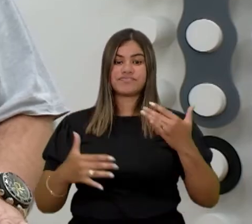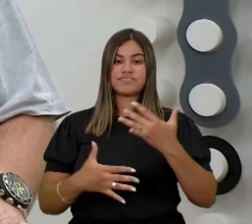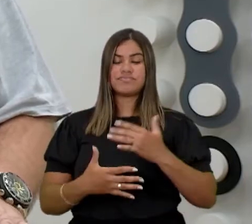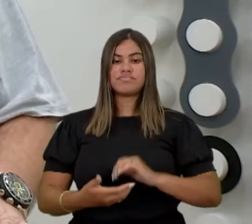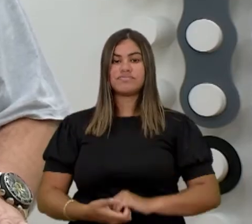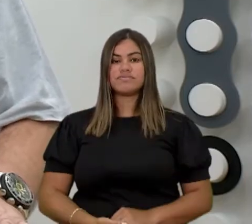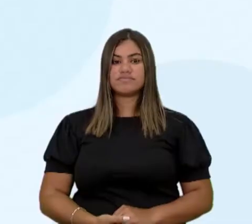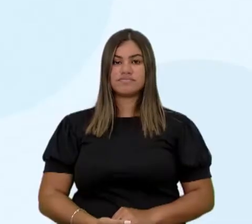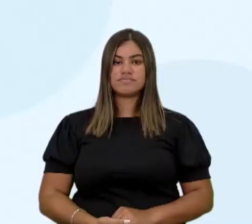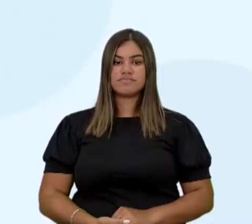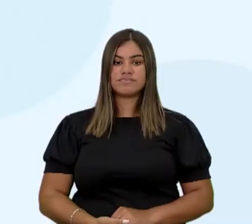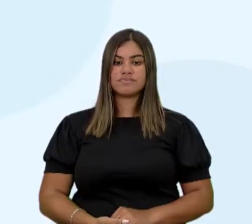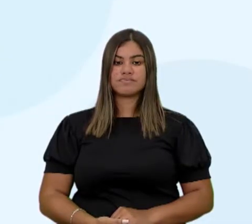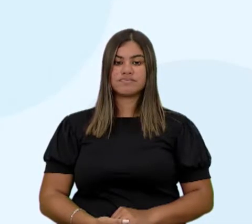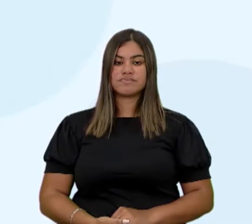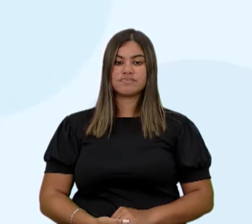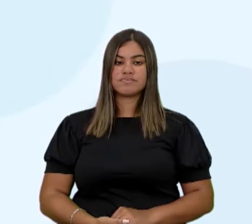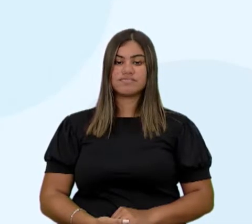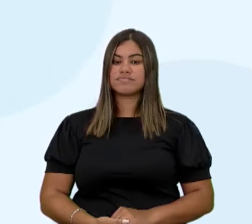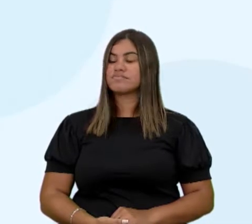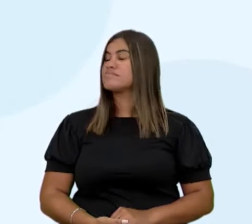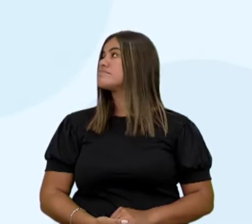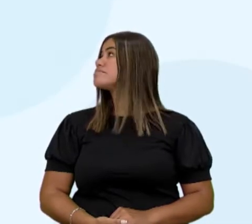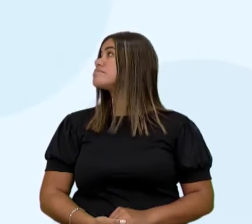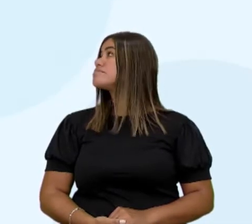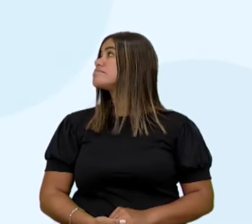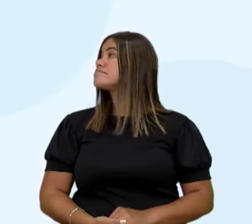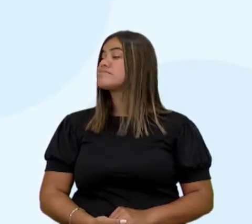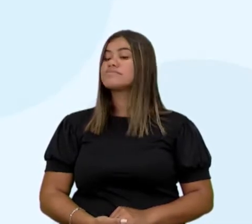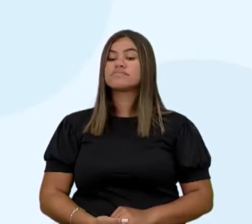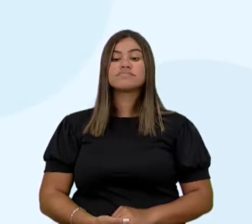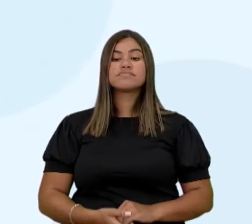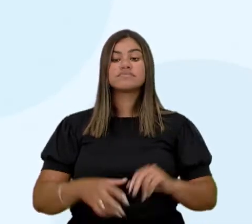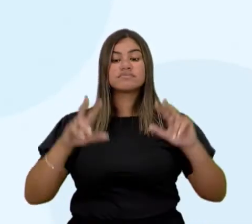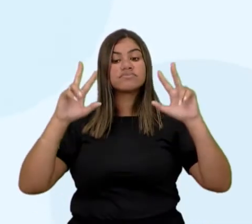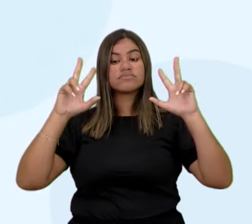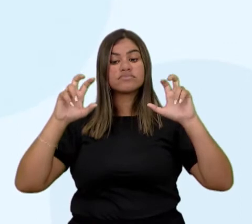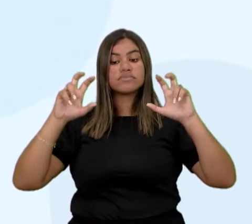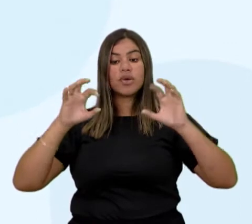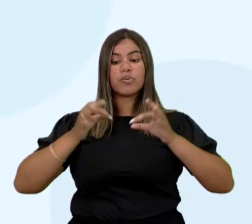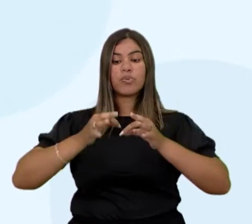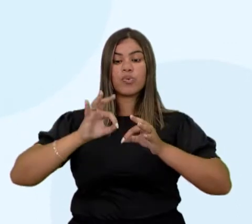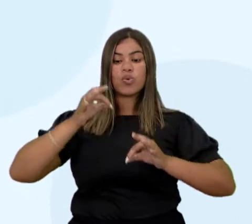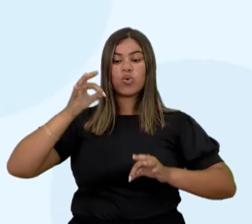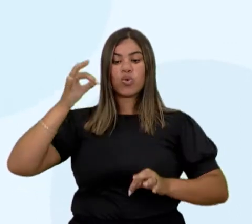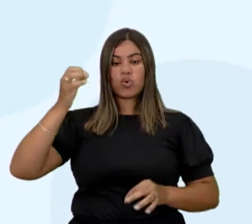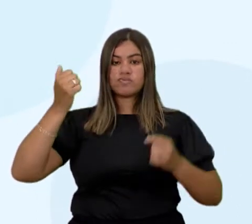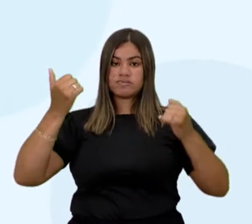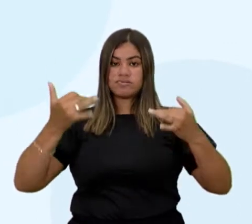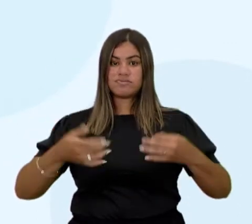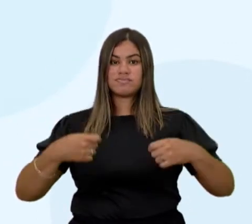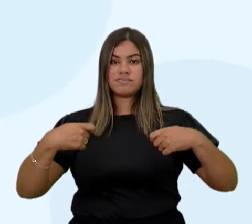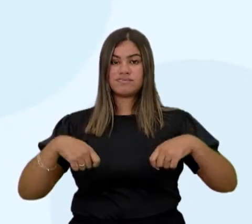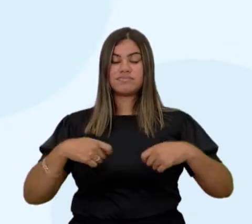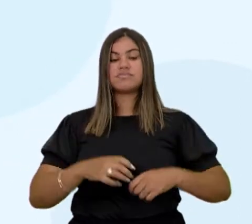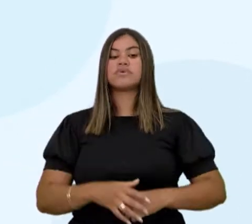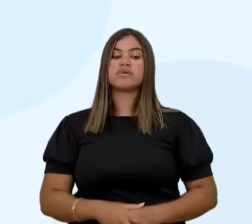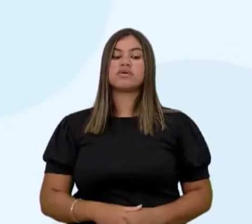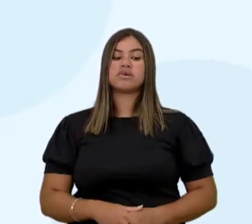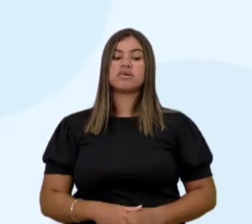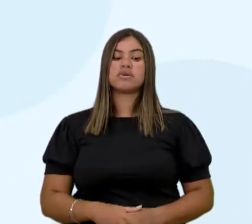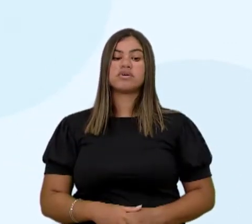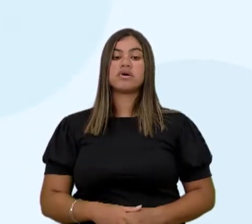do universo. Vejam como o tema ele é extenso, né? É importante retratar isso aí para vocês. Então nós estamos em